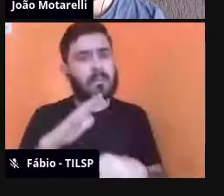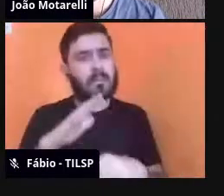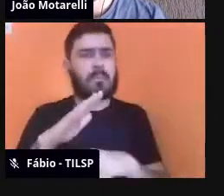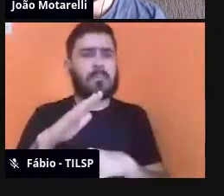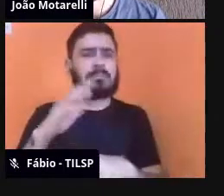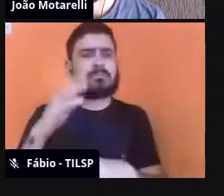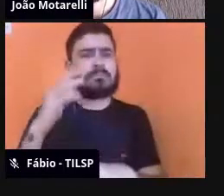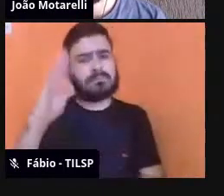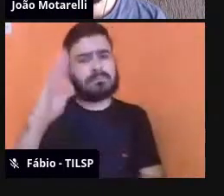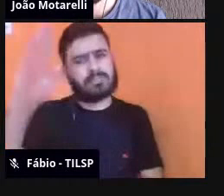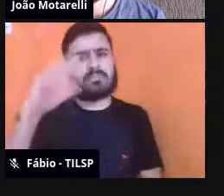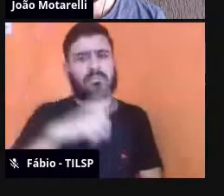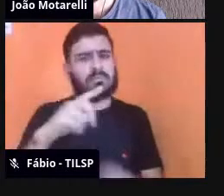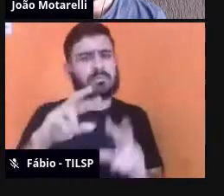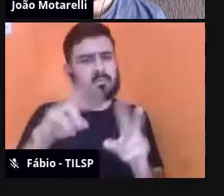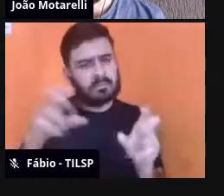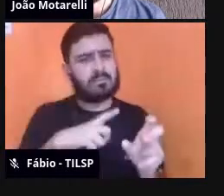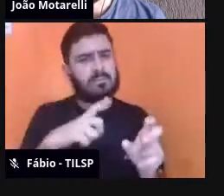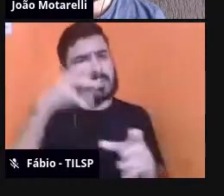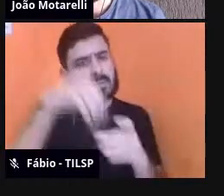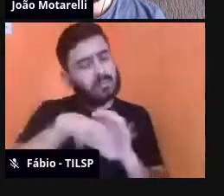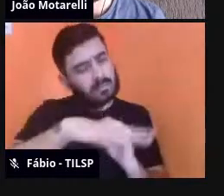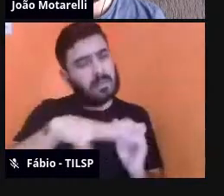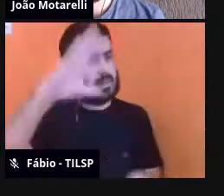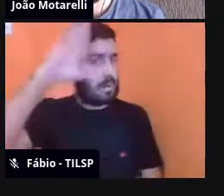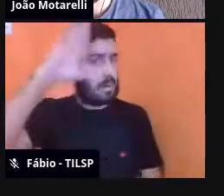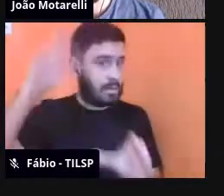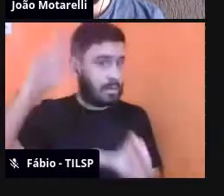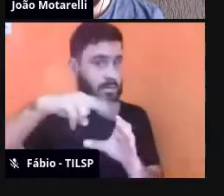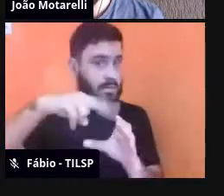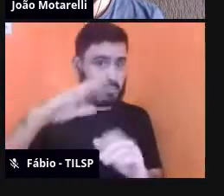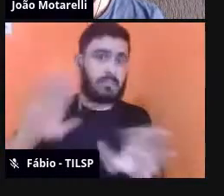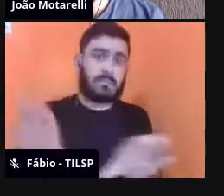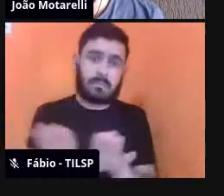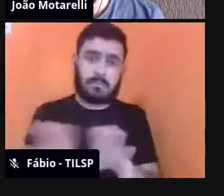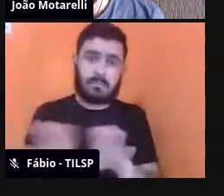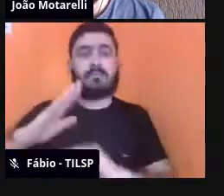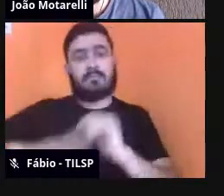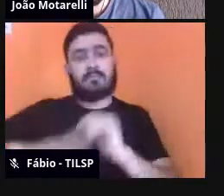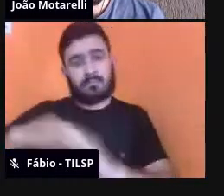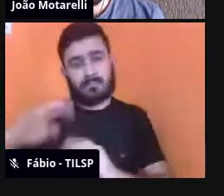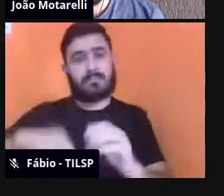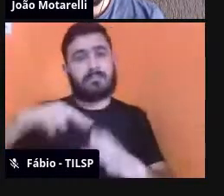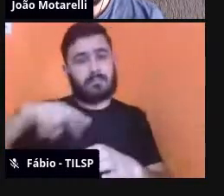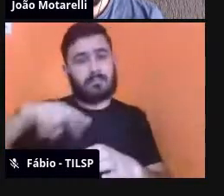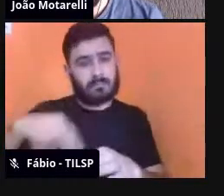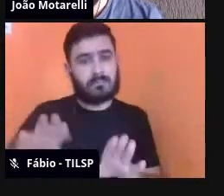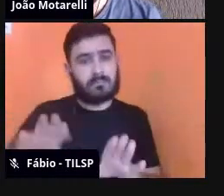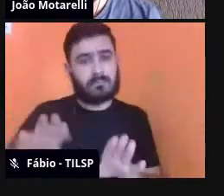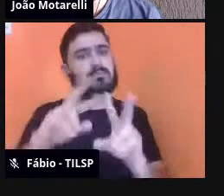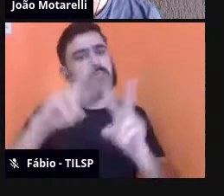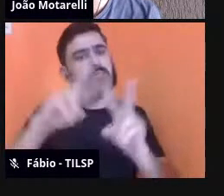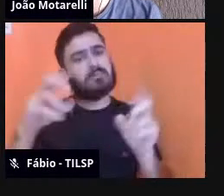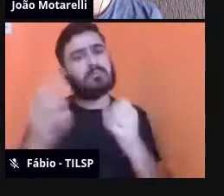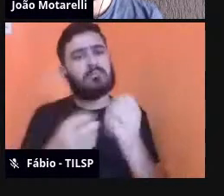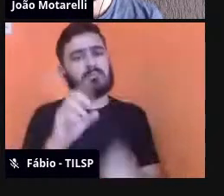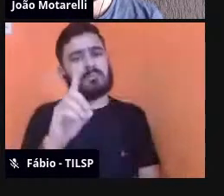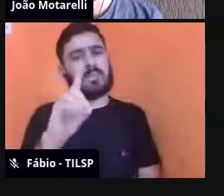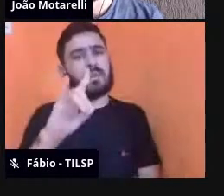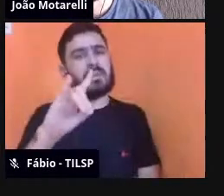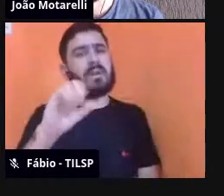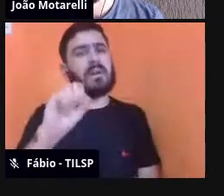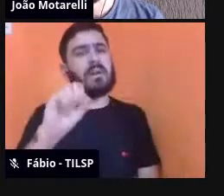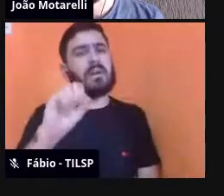nutrição e nutricionistas. Falar um pouquinho sobre dismorfia muscular, que é um tópico bastante relevante quando a gente fala